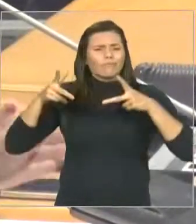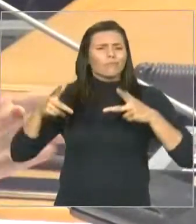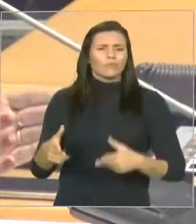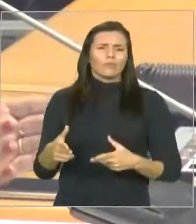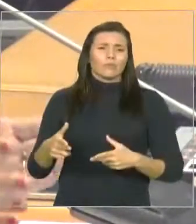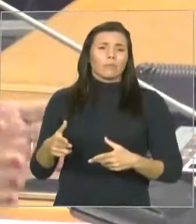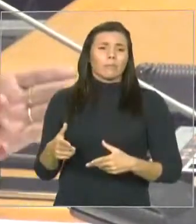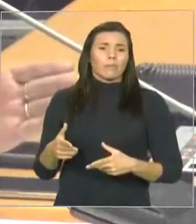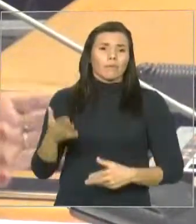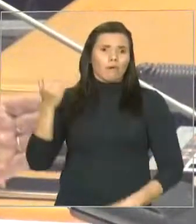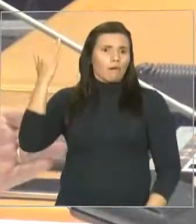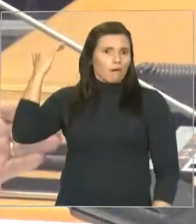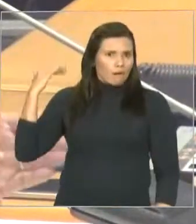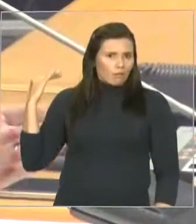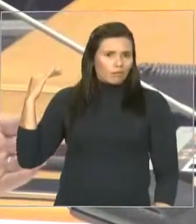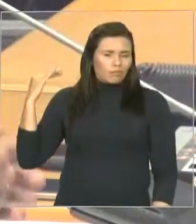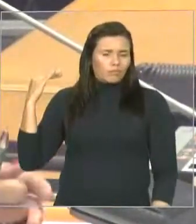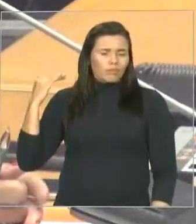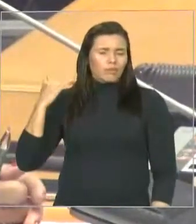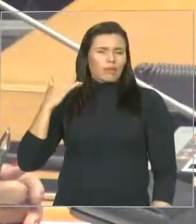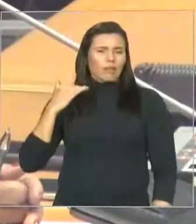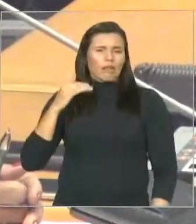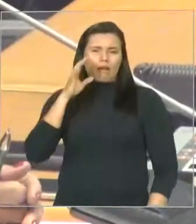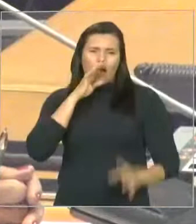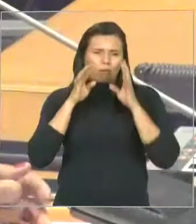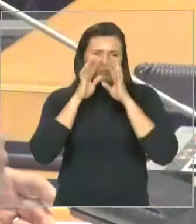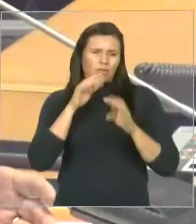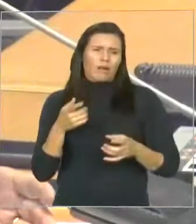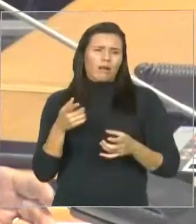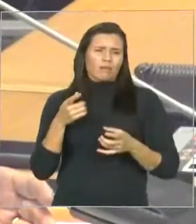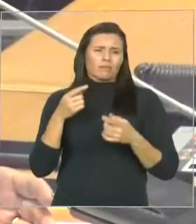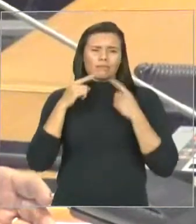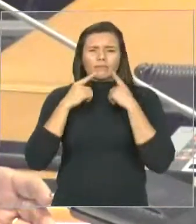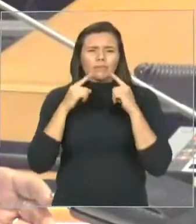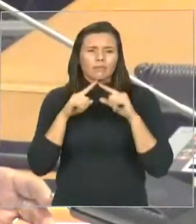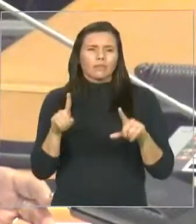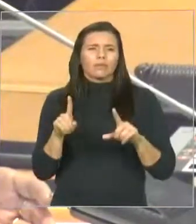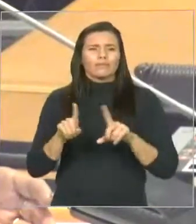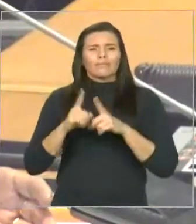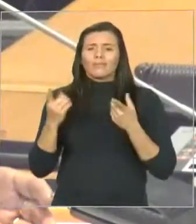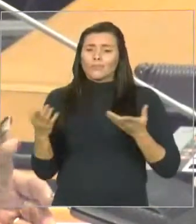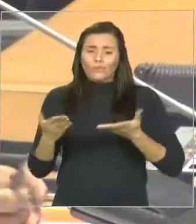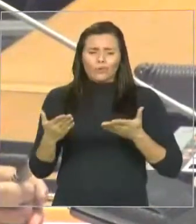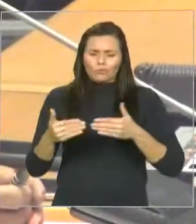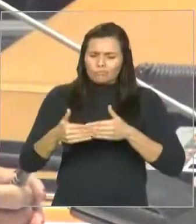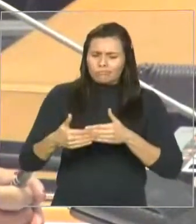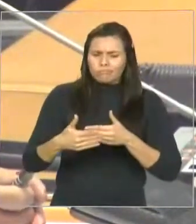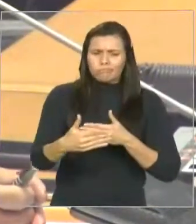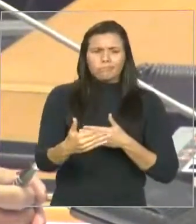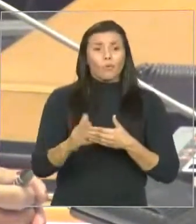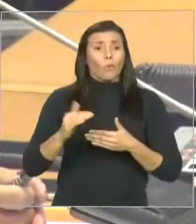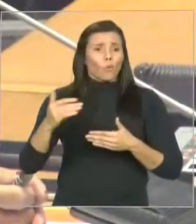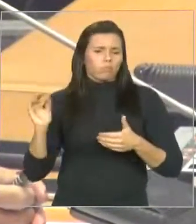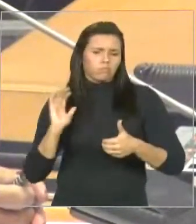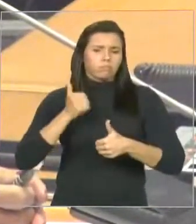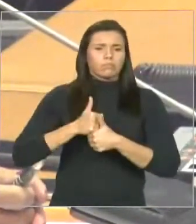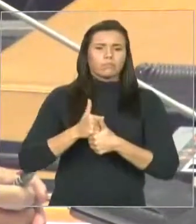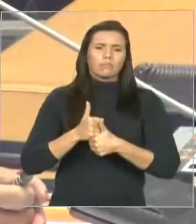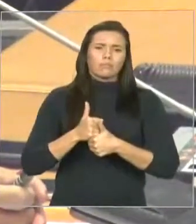É um temor, é uma temeridade, porque coisas piores poderão vir.